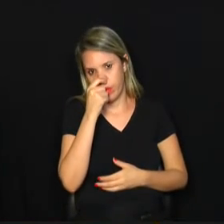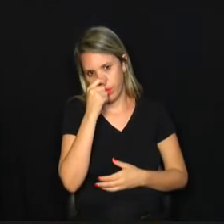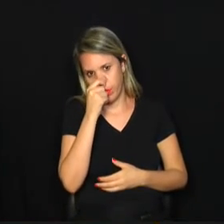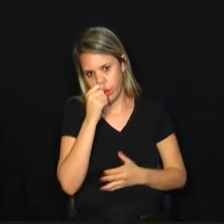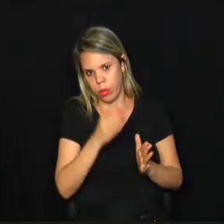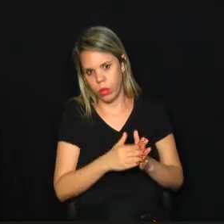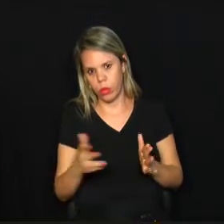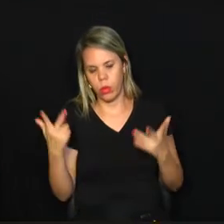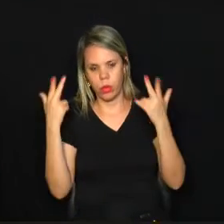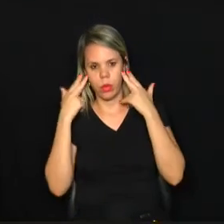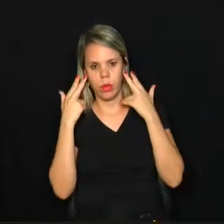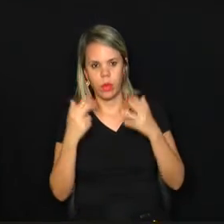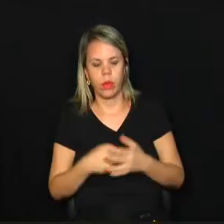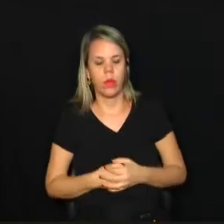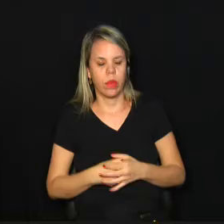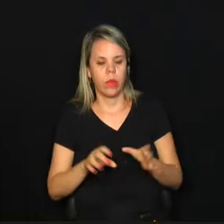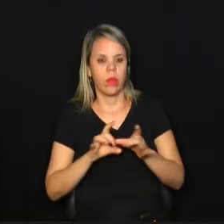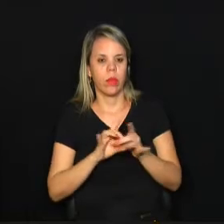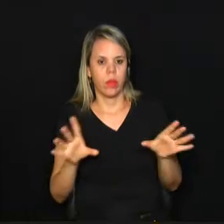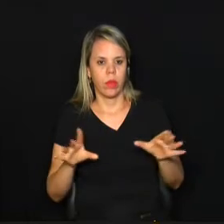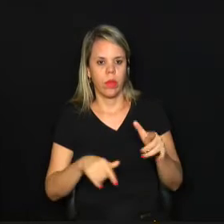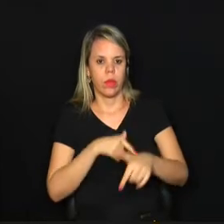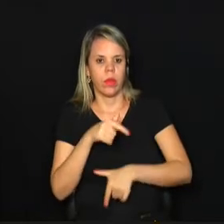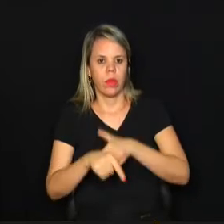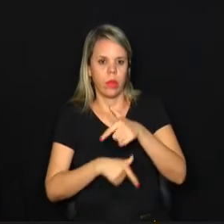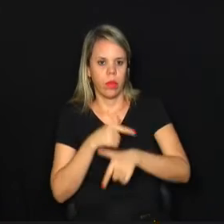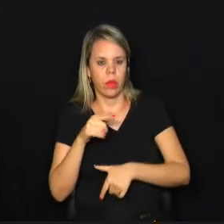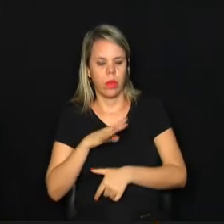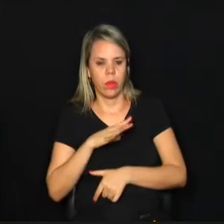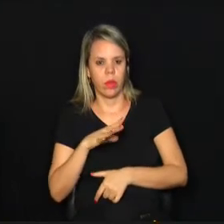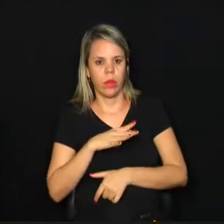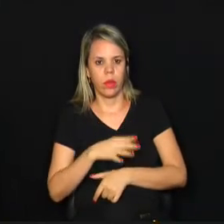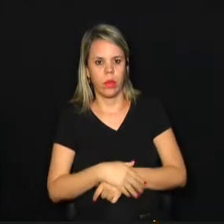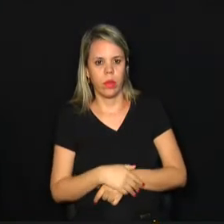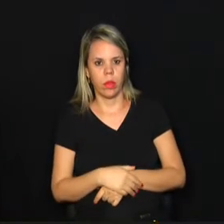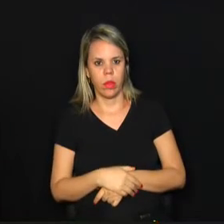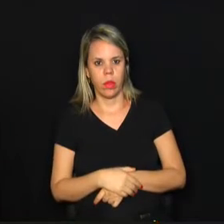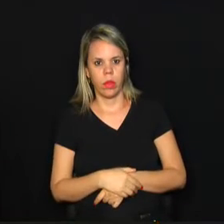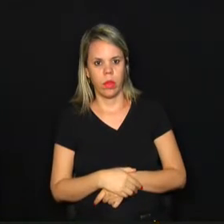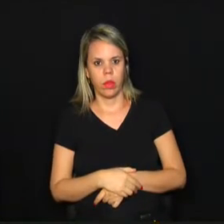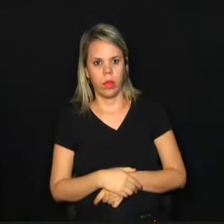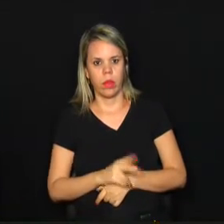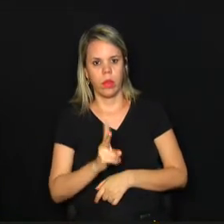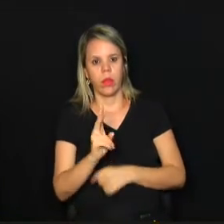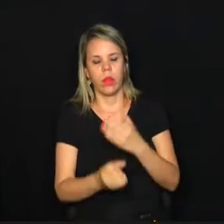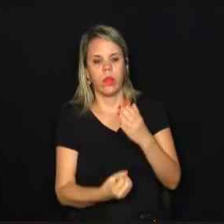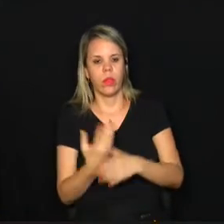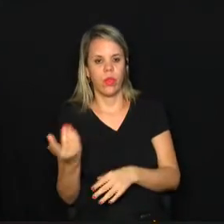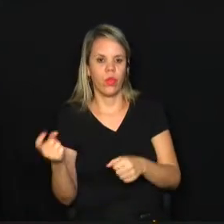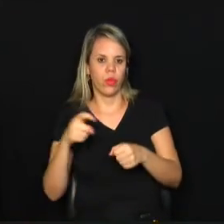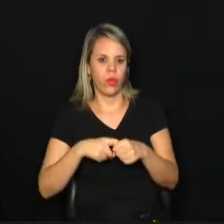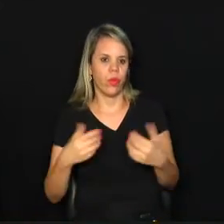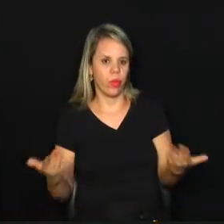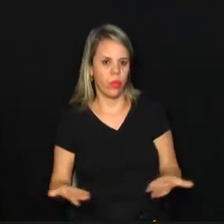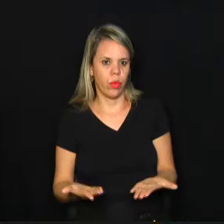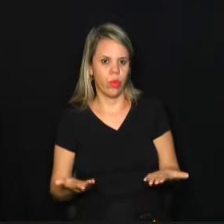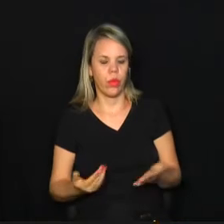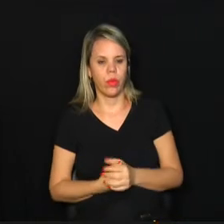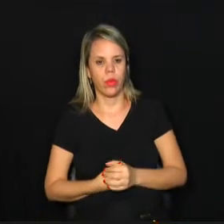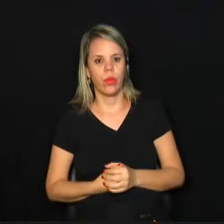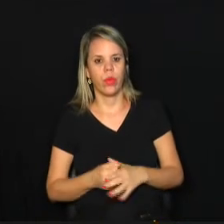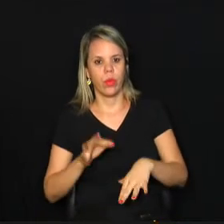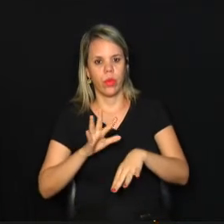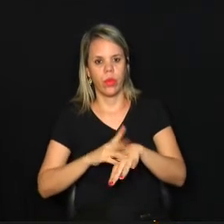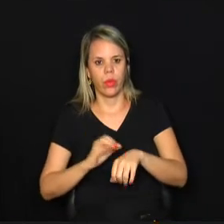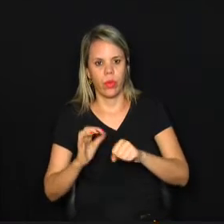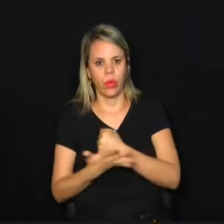período normal, mas com a liberação das atividades da cidade, o que sempre aconteceu voltou a acontecer. Então, além dos doentes Covid,